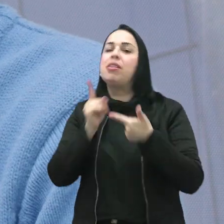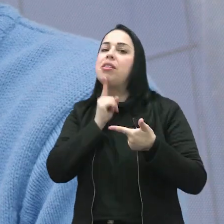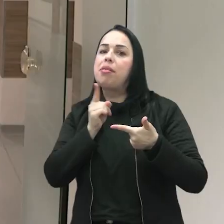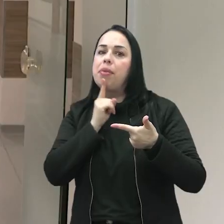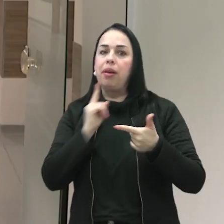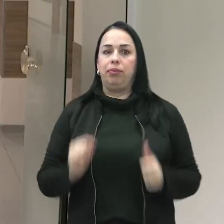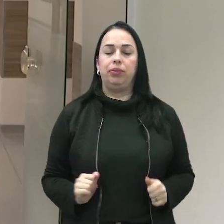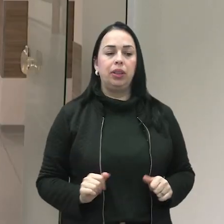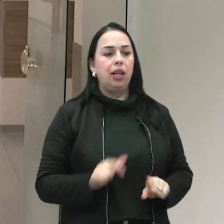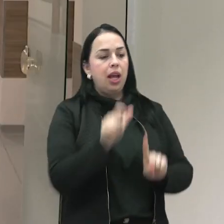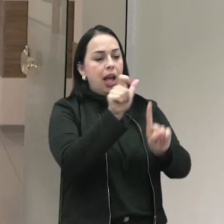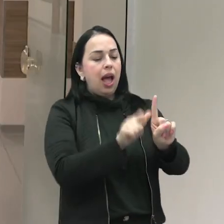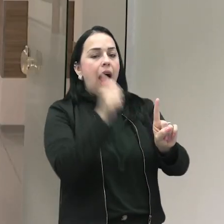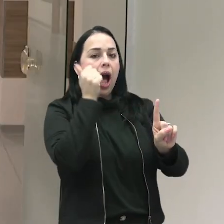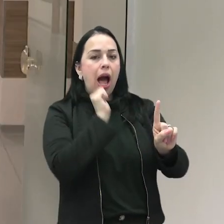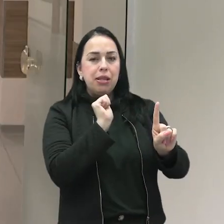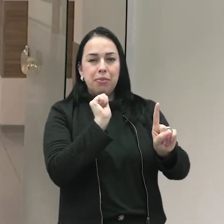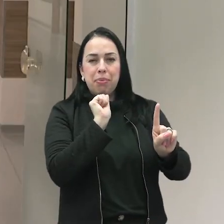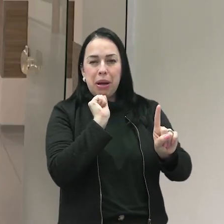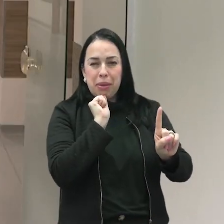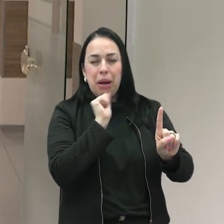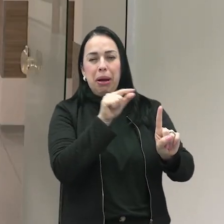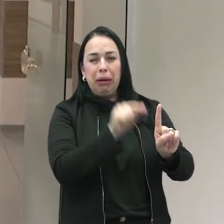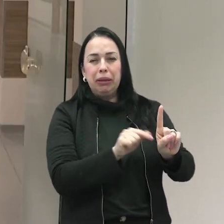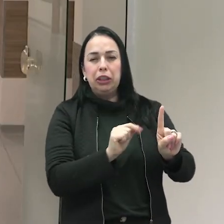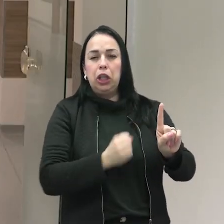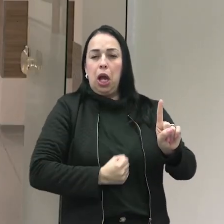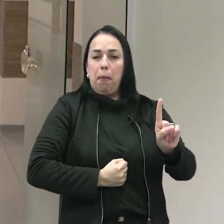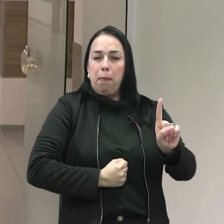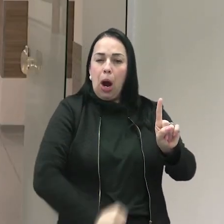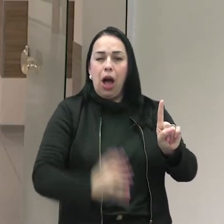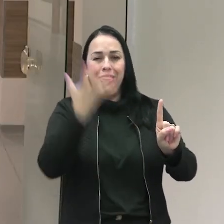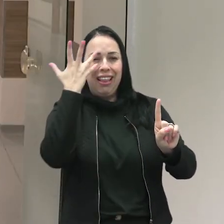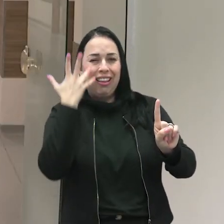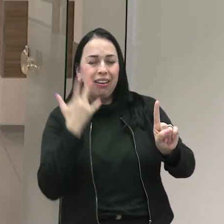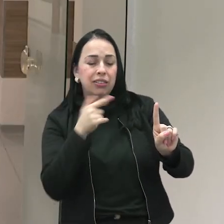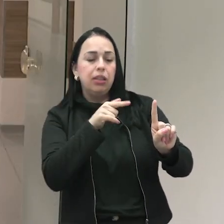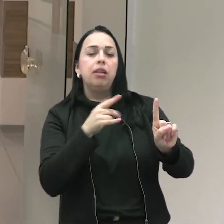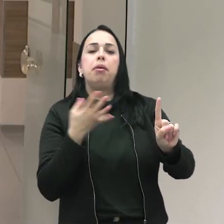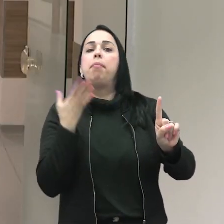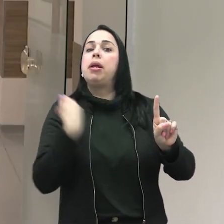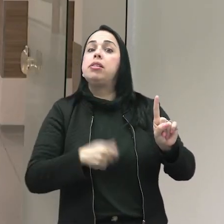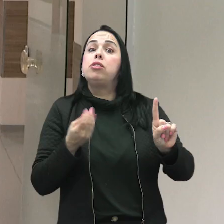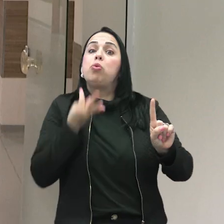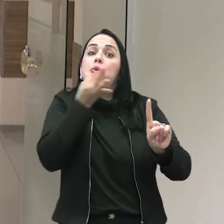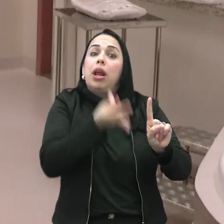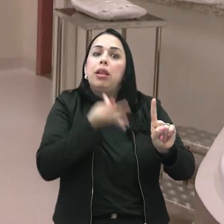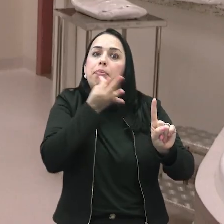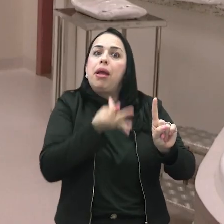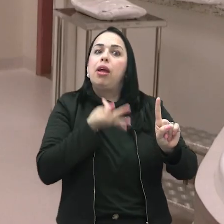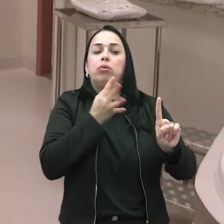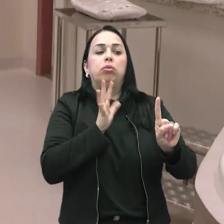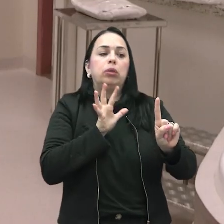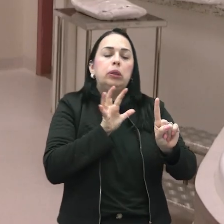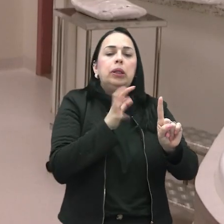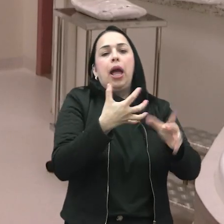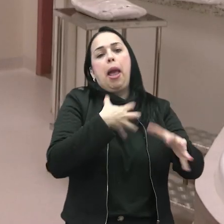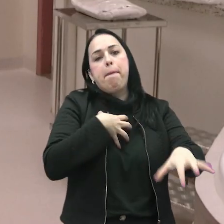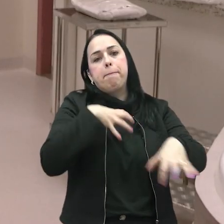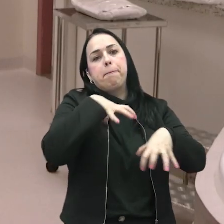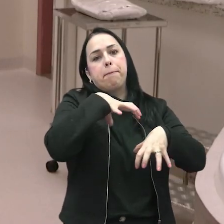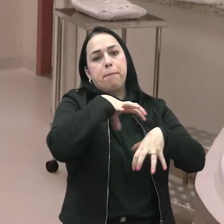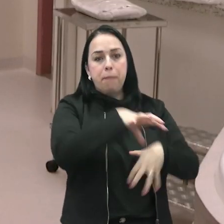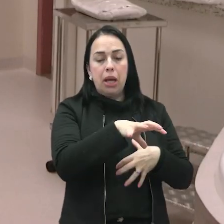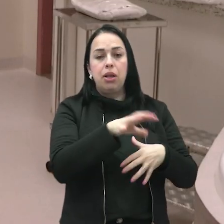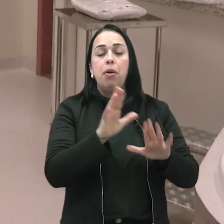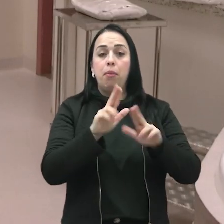para humanizar o atendimento às mães que sofrem perda gestacional ou neonatal em São José dos Campos. Com a proposta, as